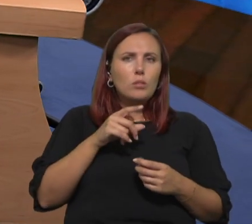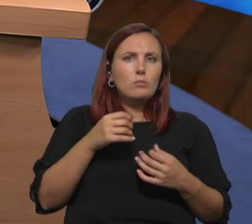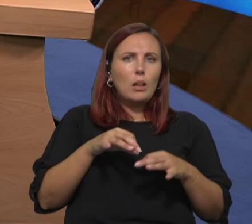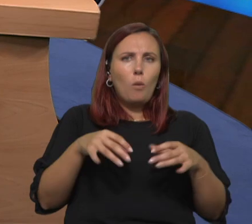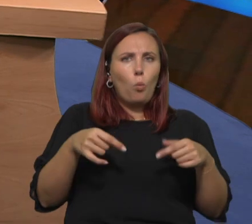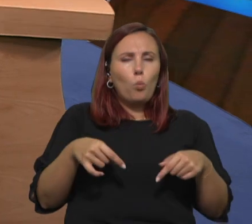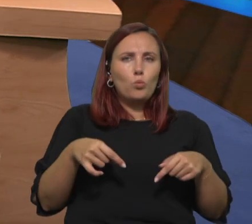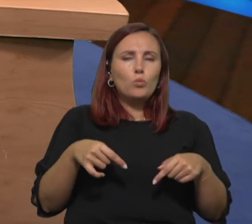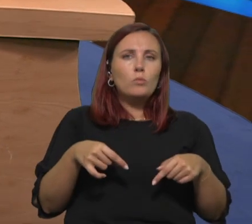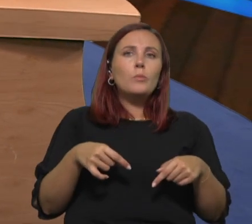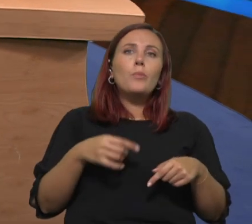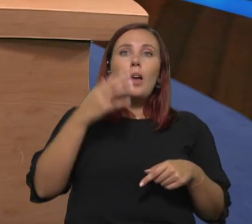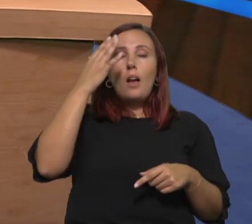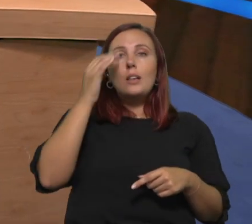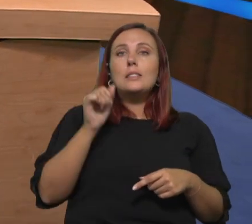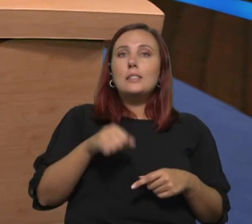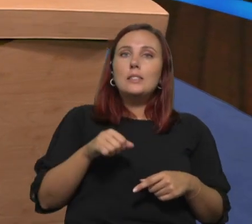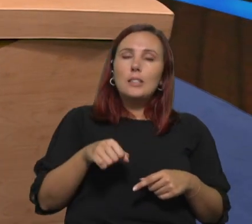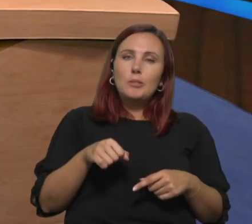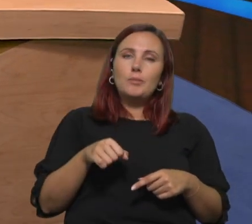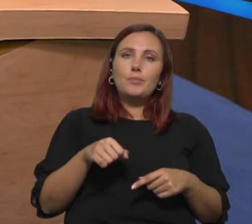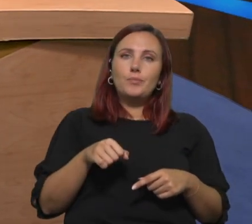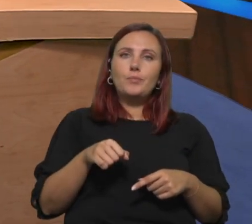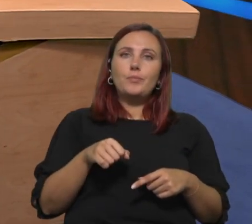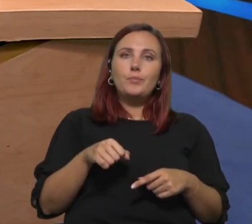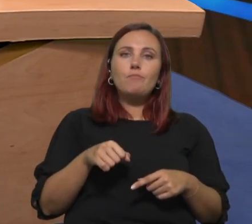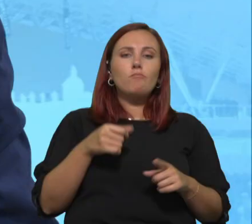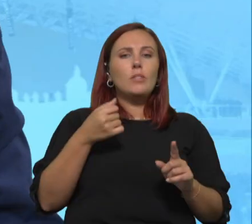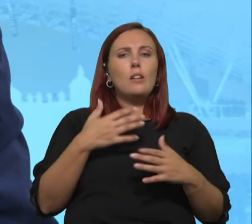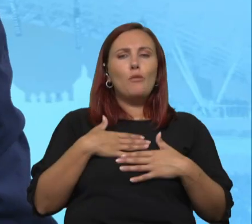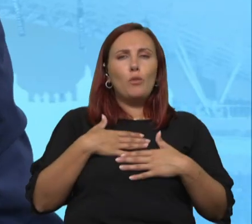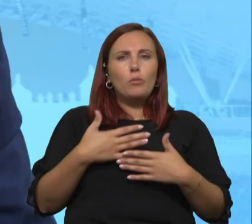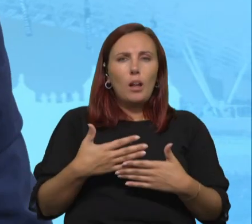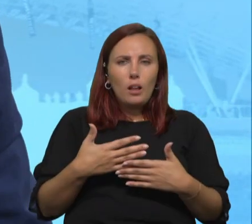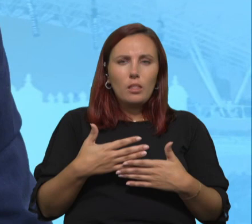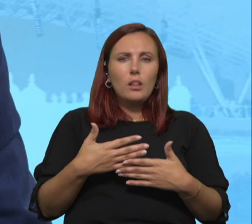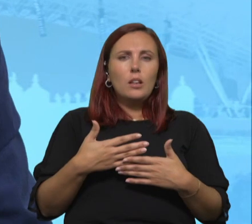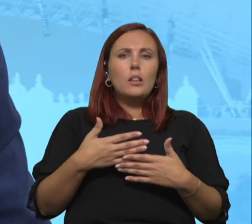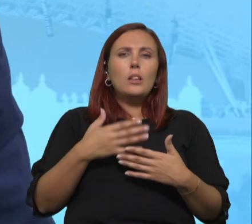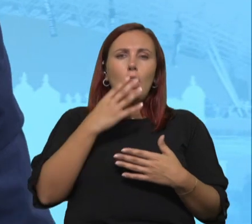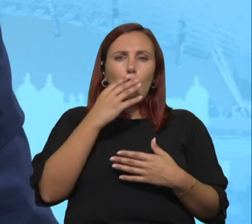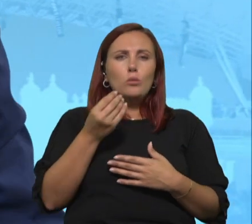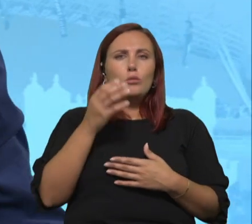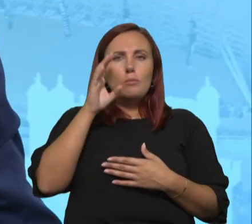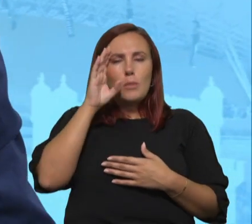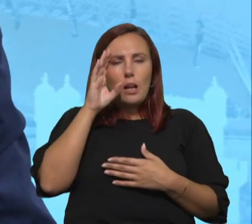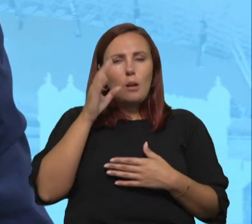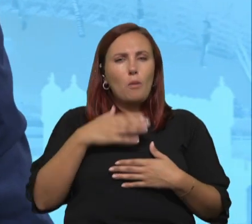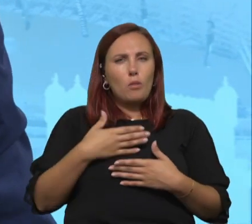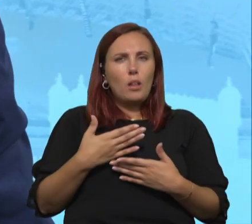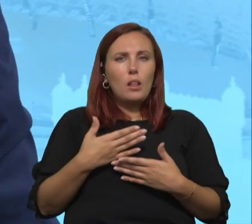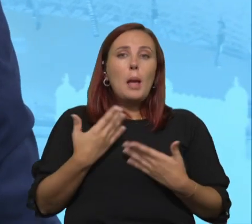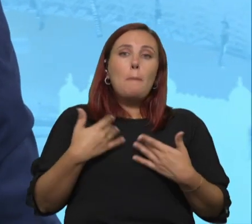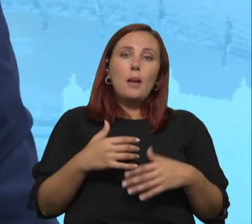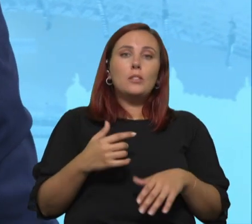que é cada vez mais possível este desejo, esta ambição de escutar os alunos. Claro que a escuta requer